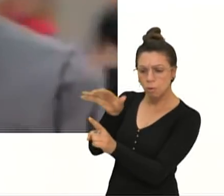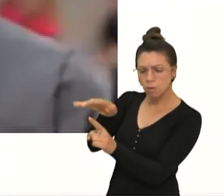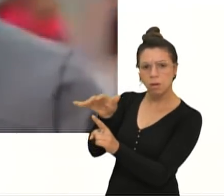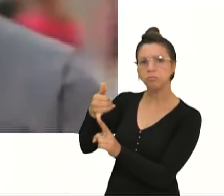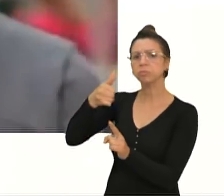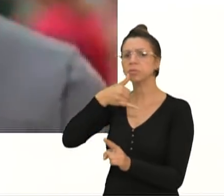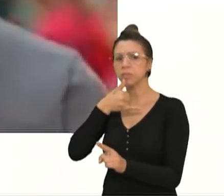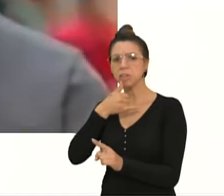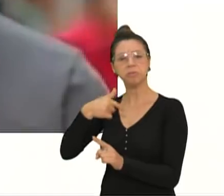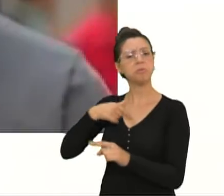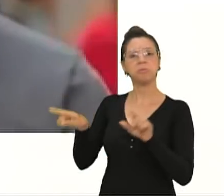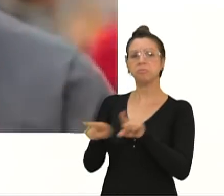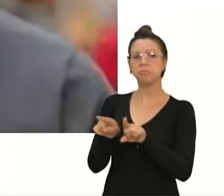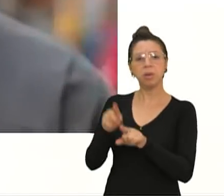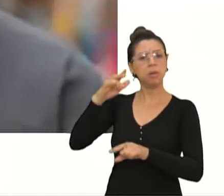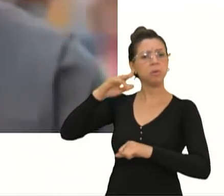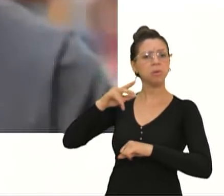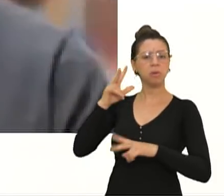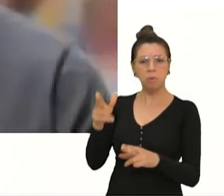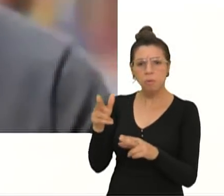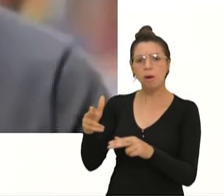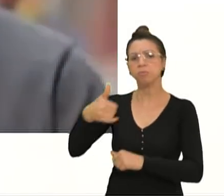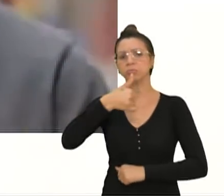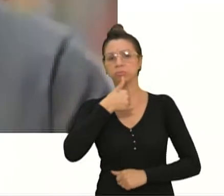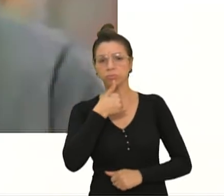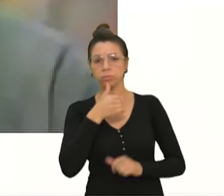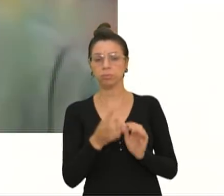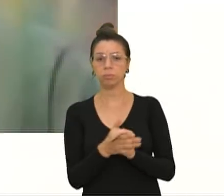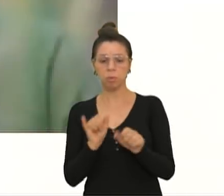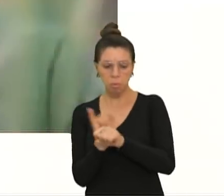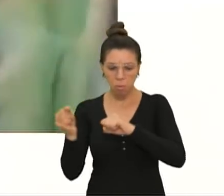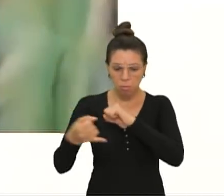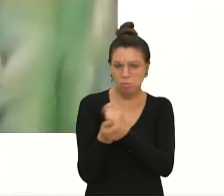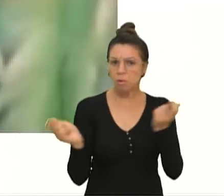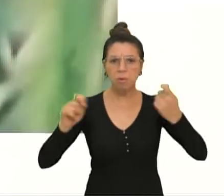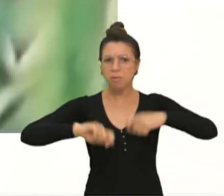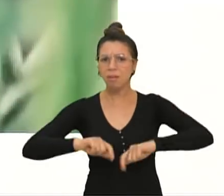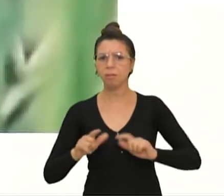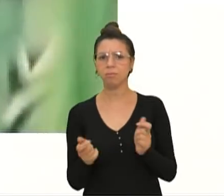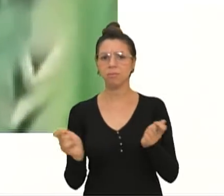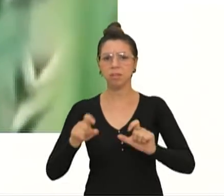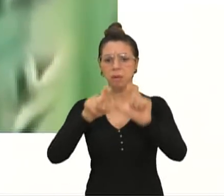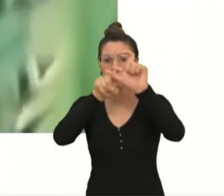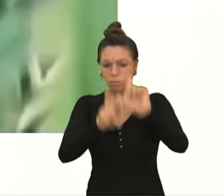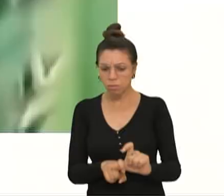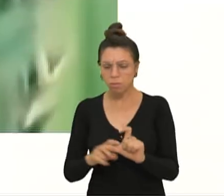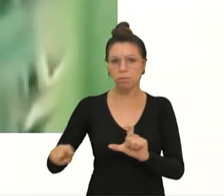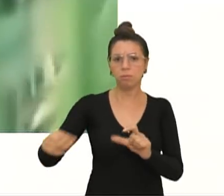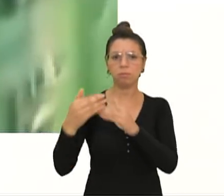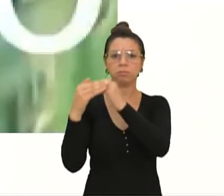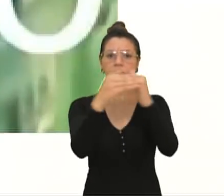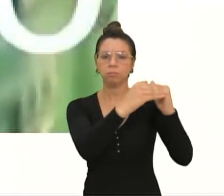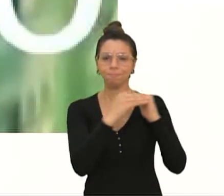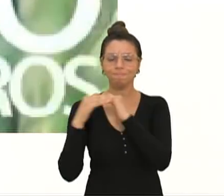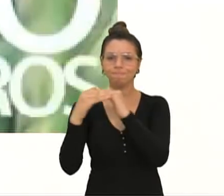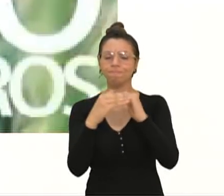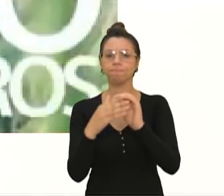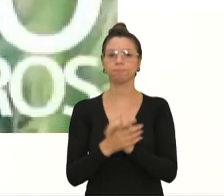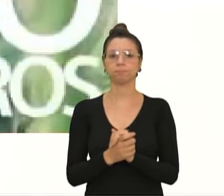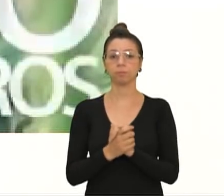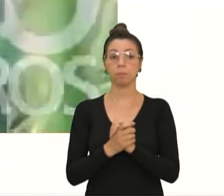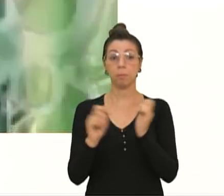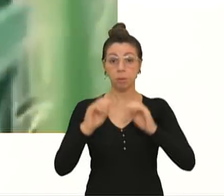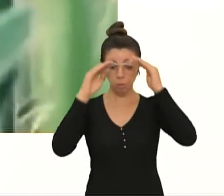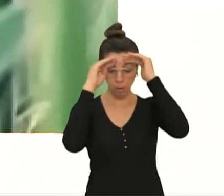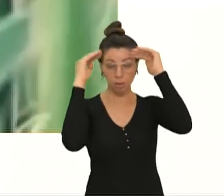que o mundo não é uma ilha, que ela precisa dos outros para ser ela mesma. Ubuntu fala de respeito básico pelos